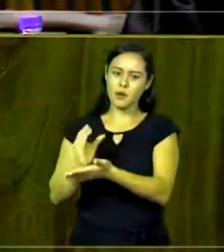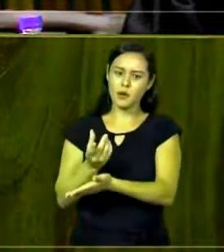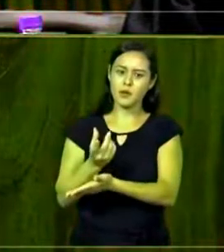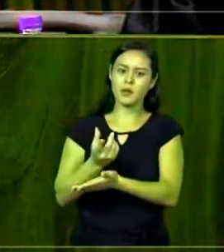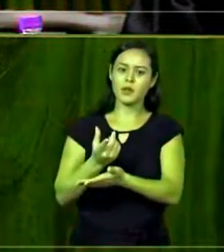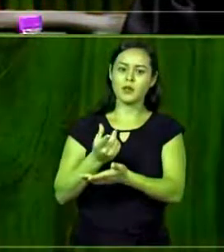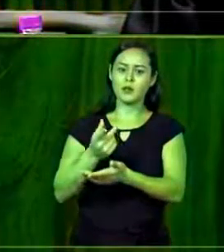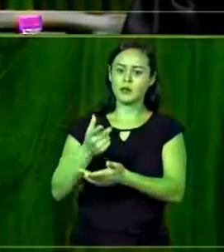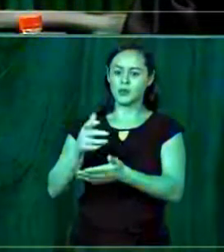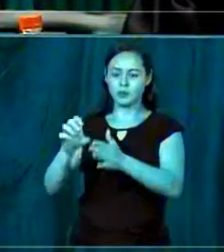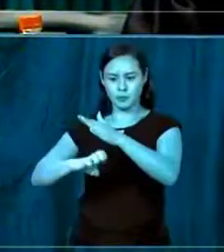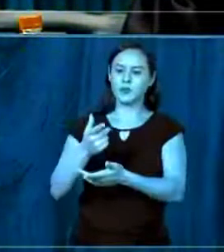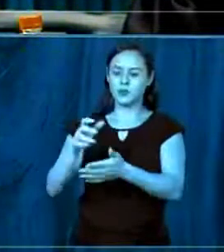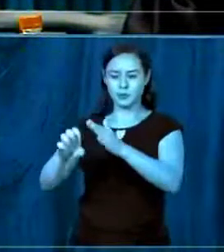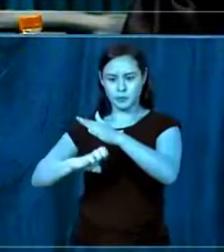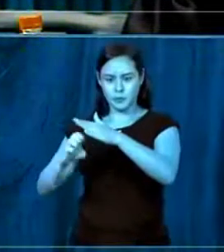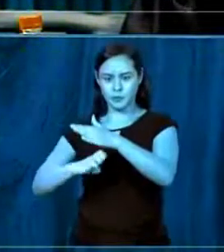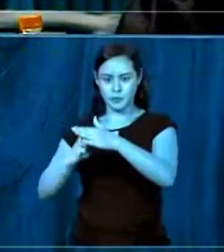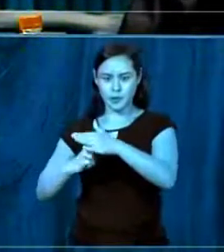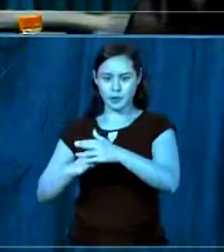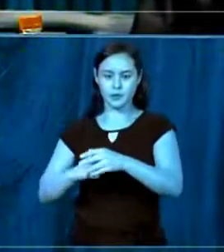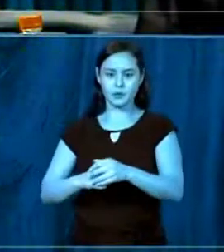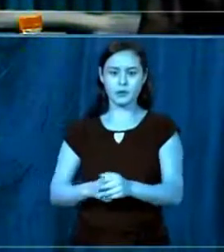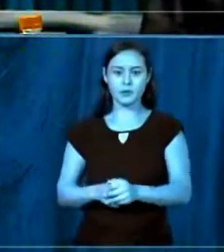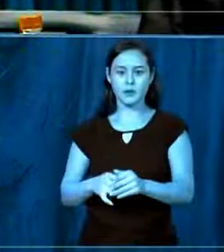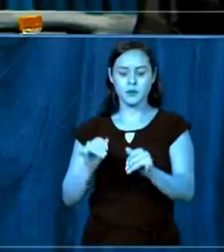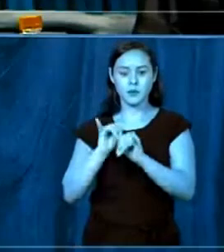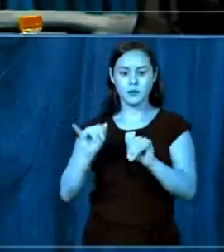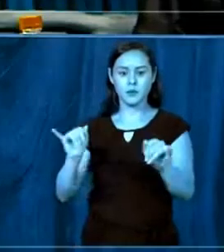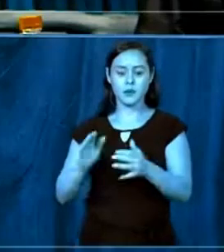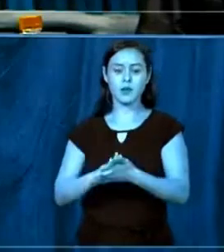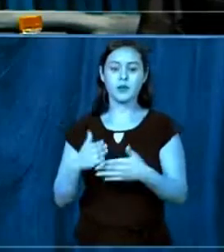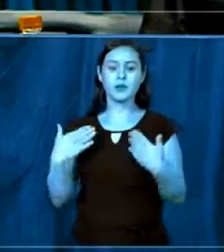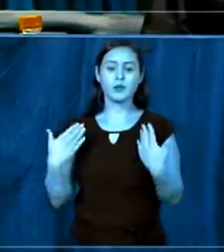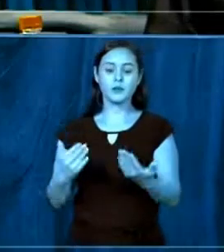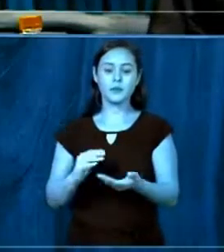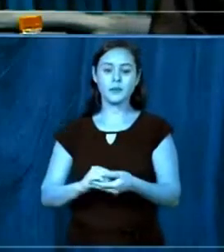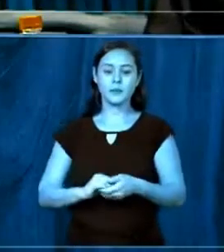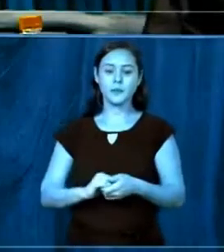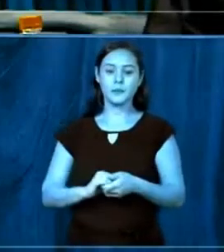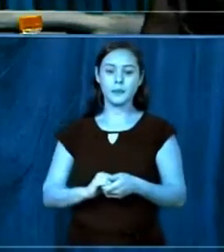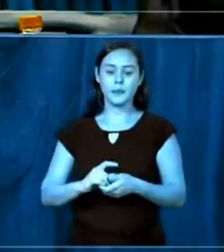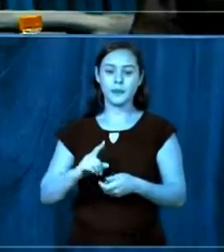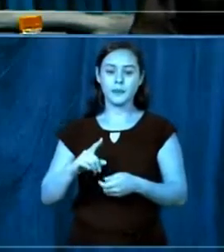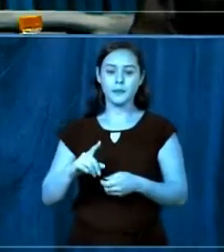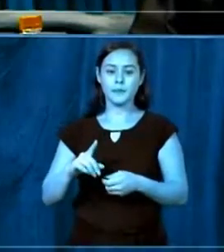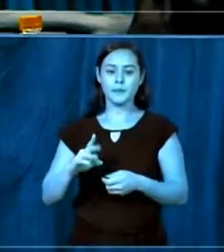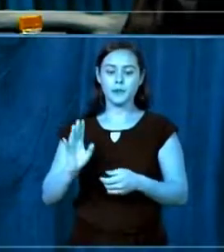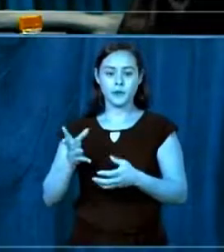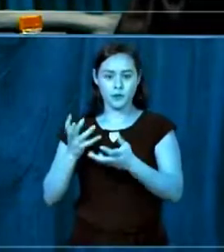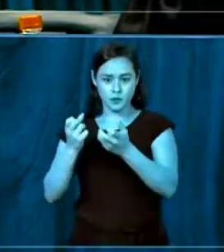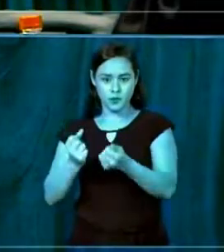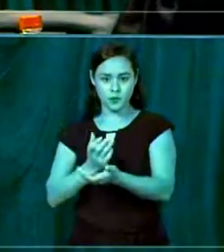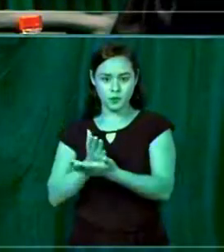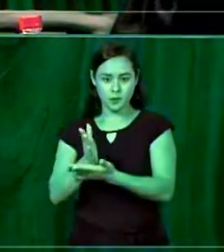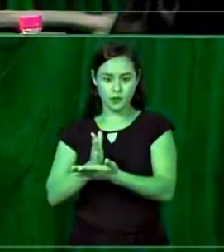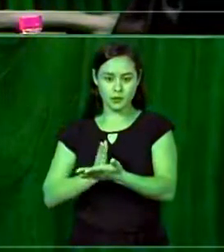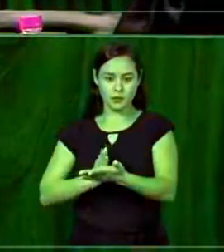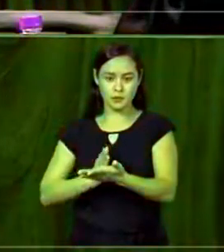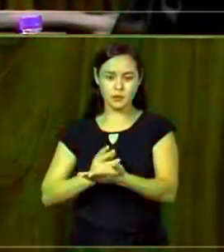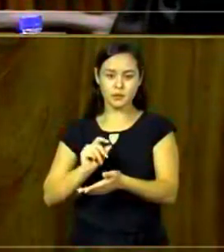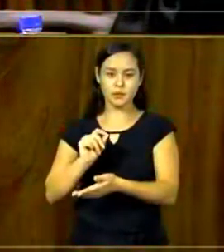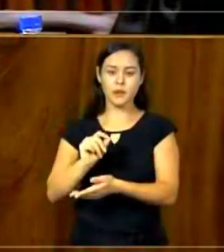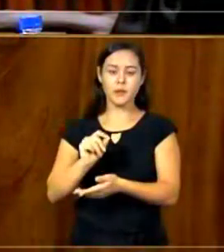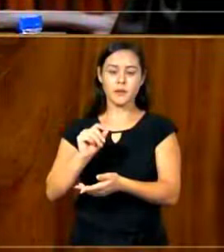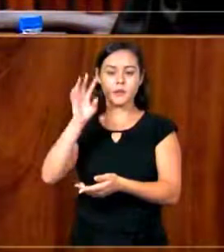de pessoa jurídica. Tutela inibitória, então, foi concedida parcialmente para determinar